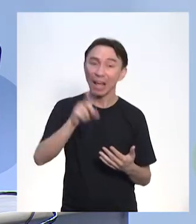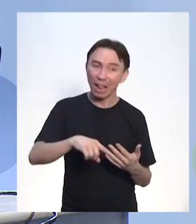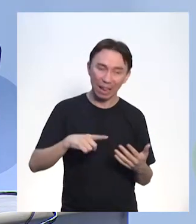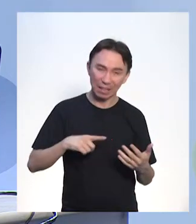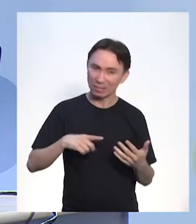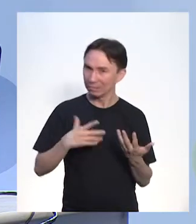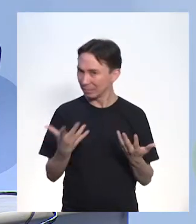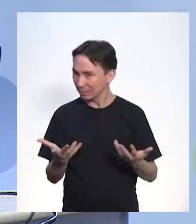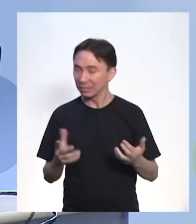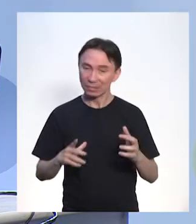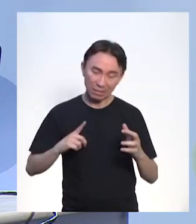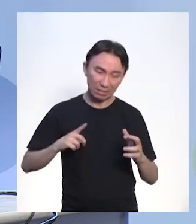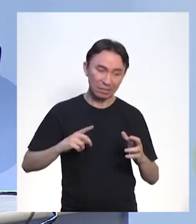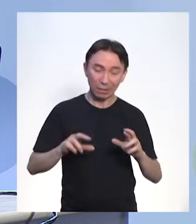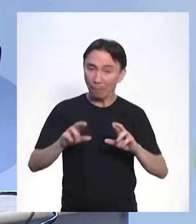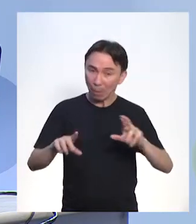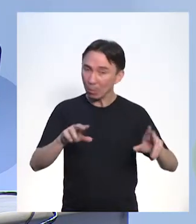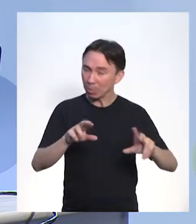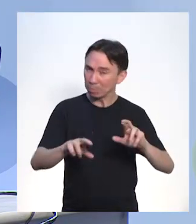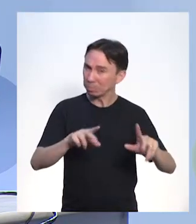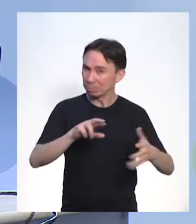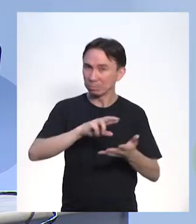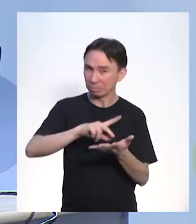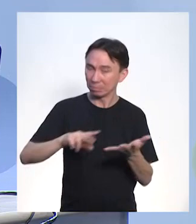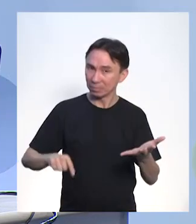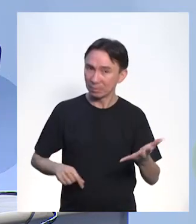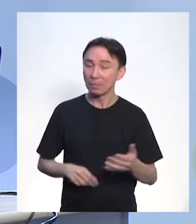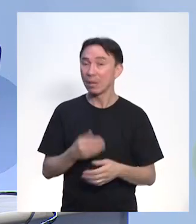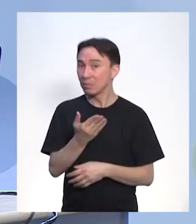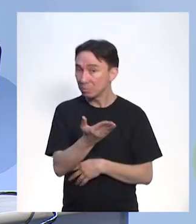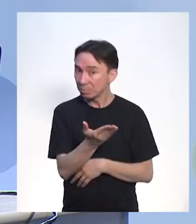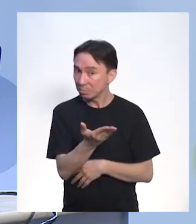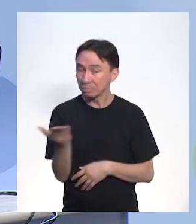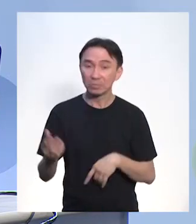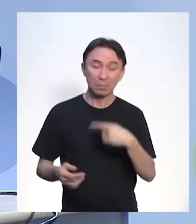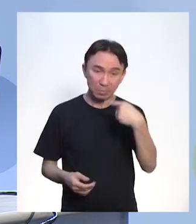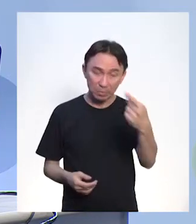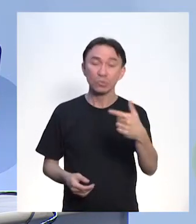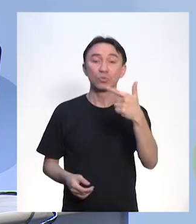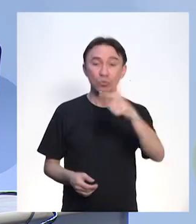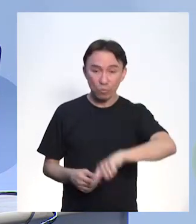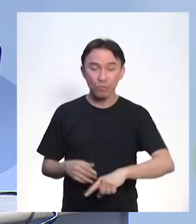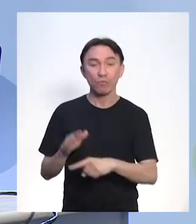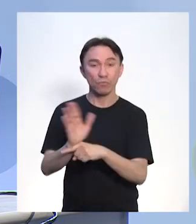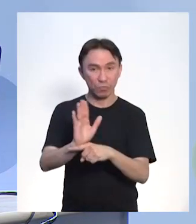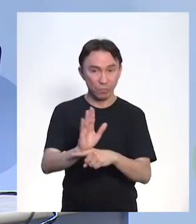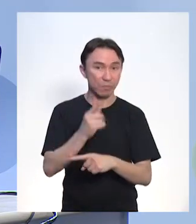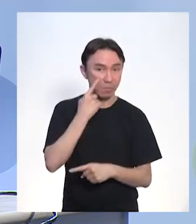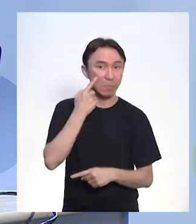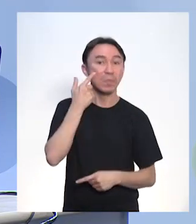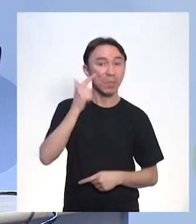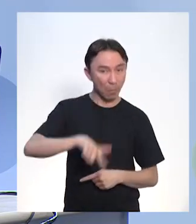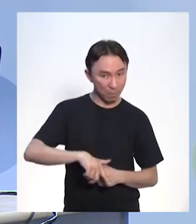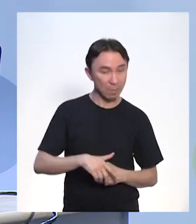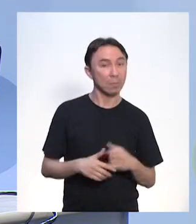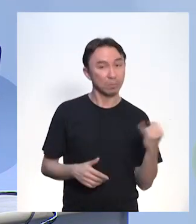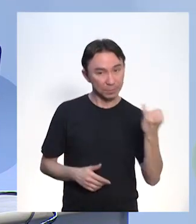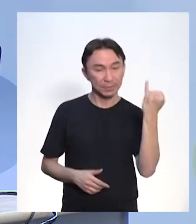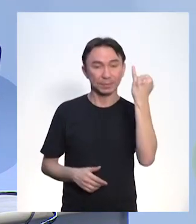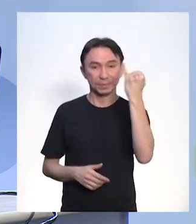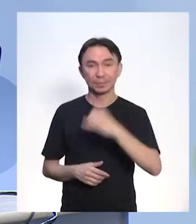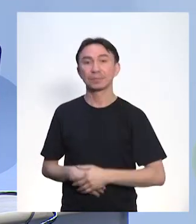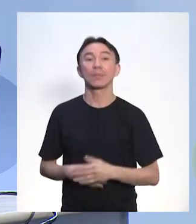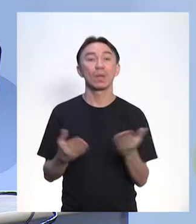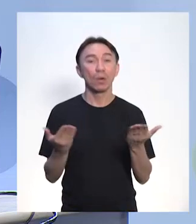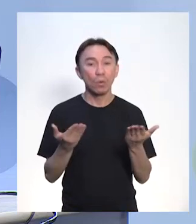energia. Então a gente tem as respostas diversas aí, mas é interessante vocês depois assistirem mais uma vez o vídeo. A gente vai trabalhar agora um